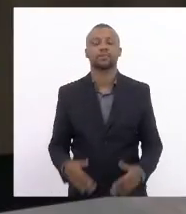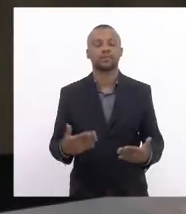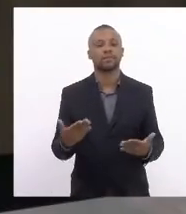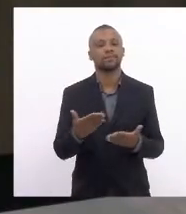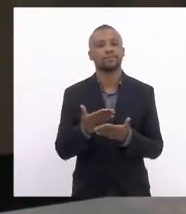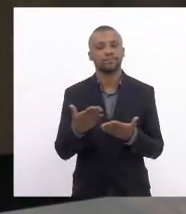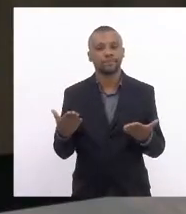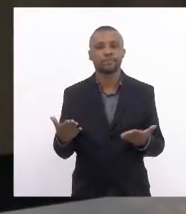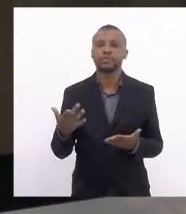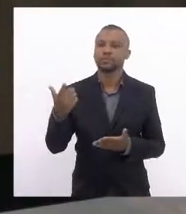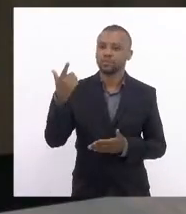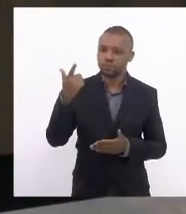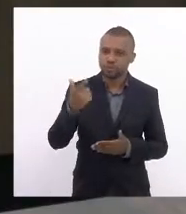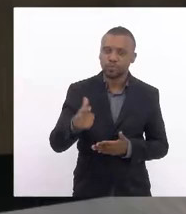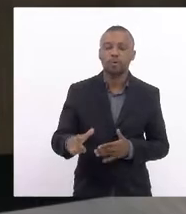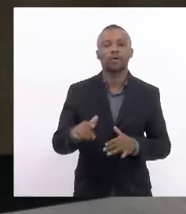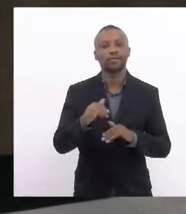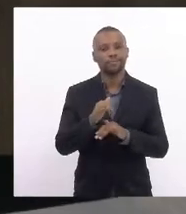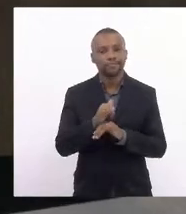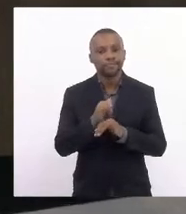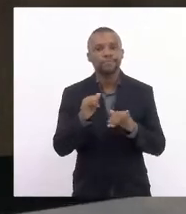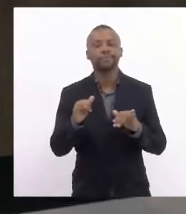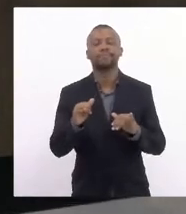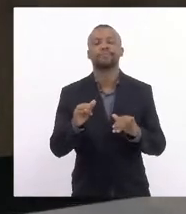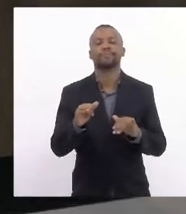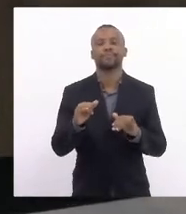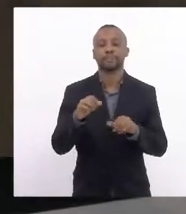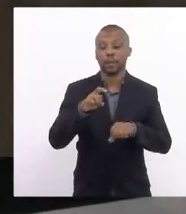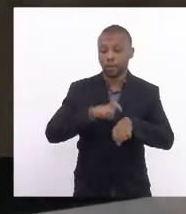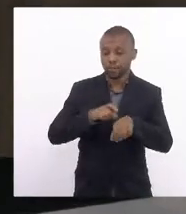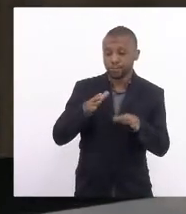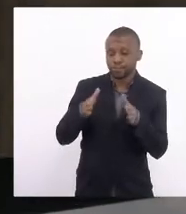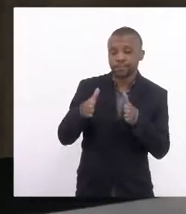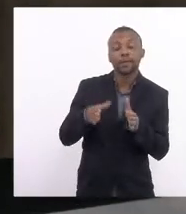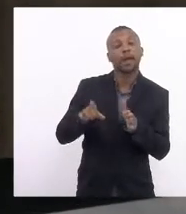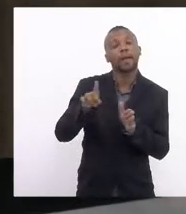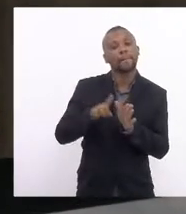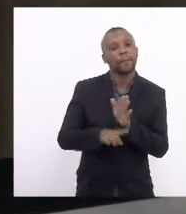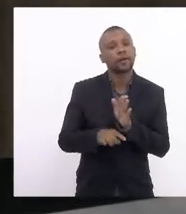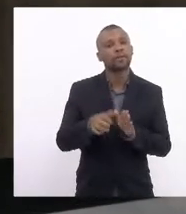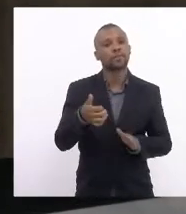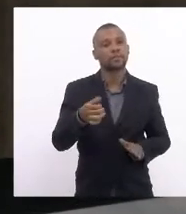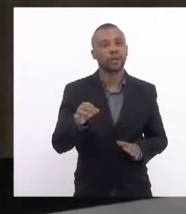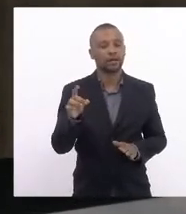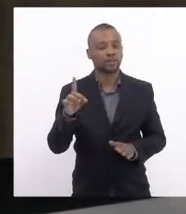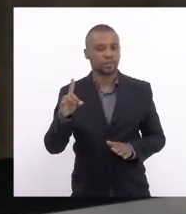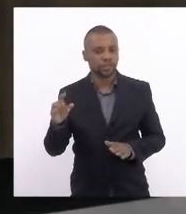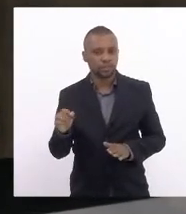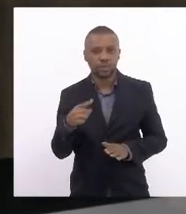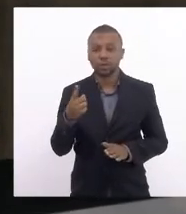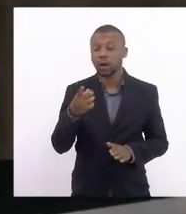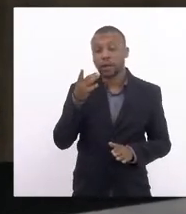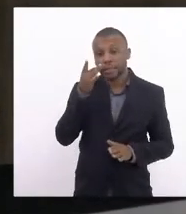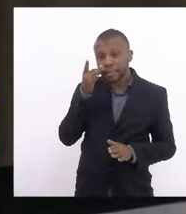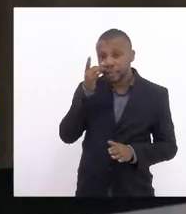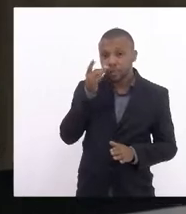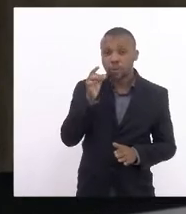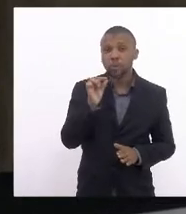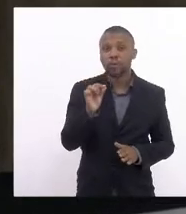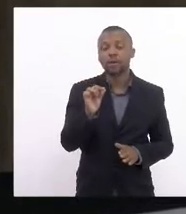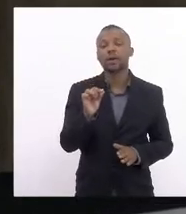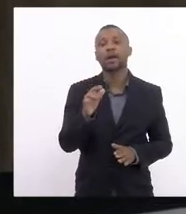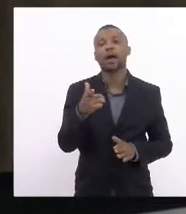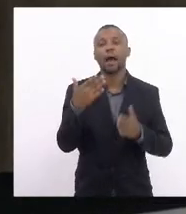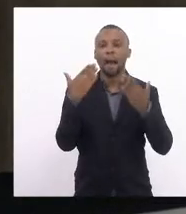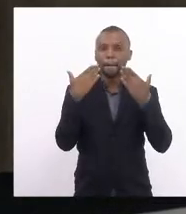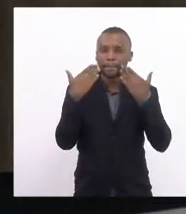pela segunda vez em menos de 10 dias, nós testemunhamos aqui a